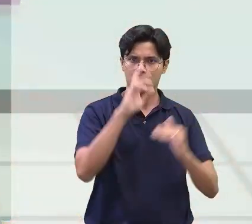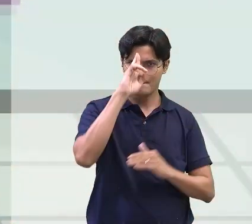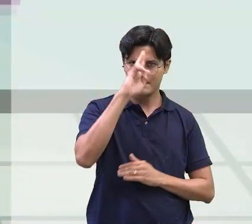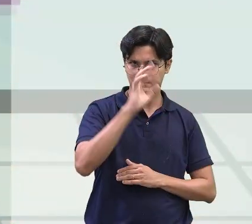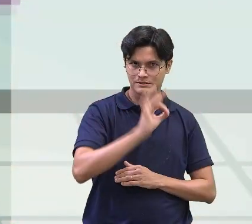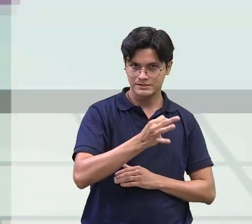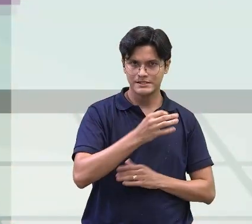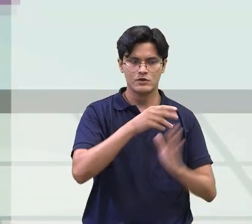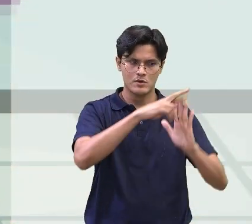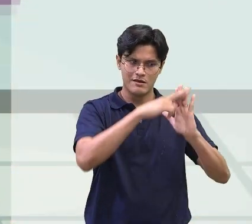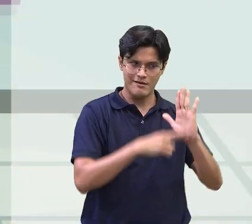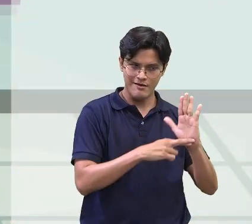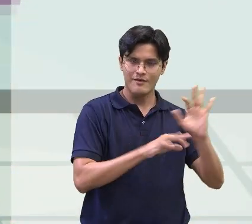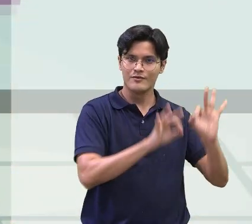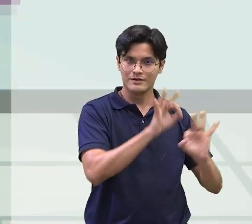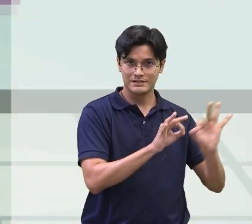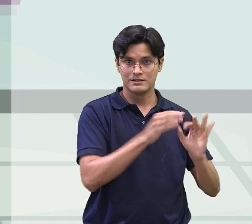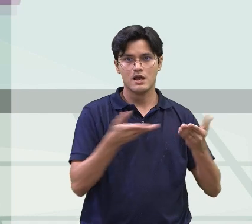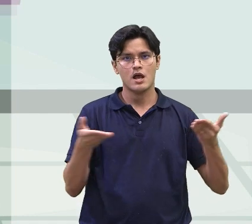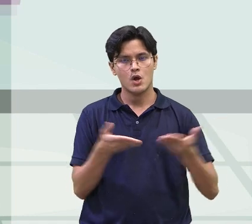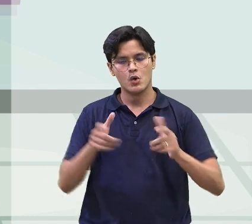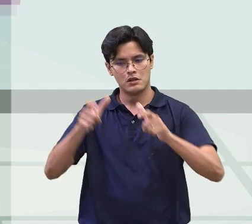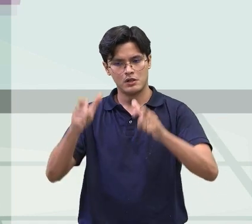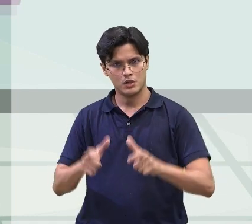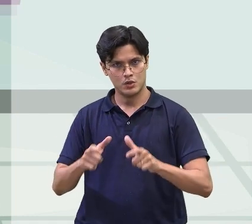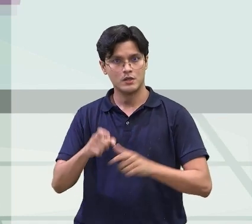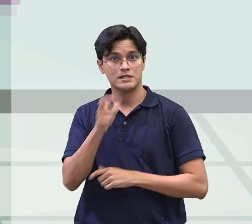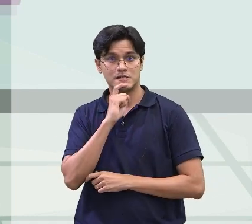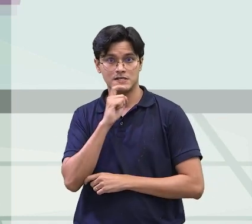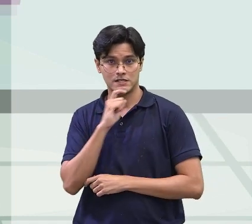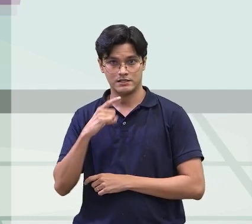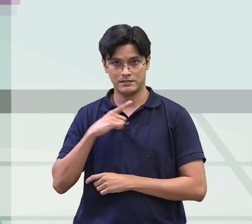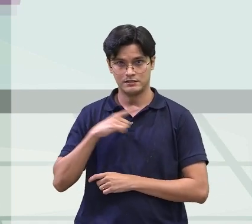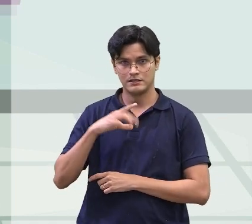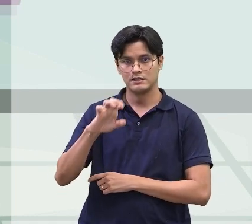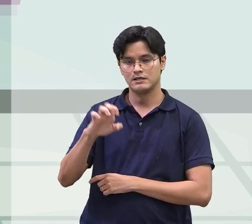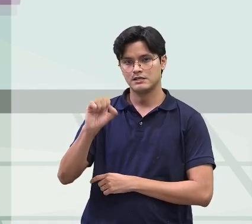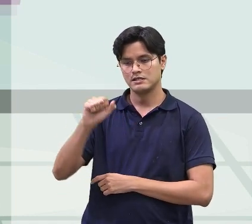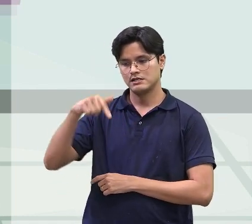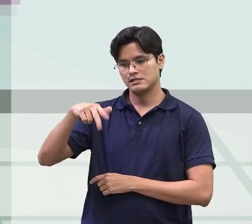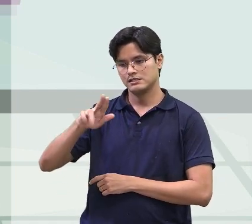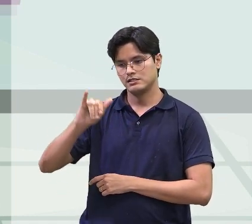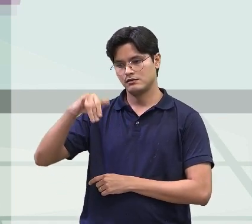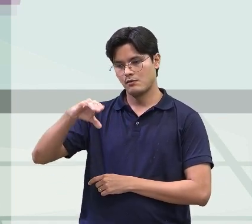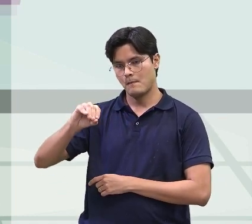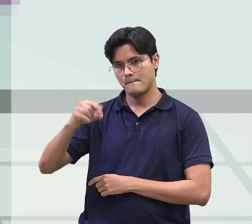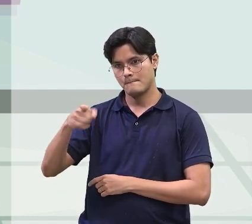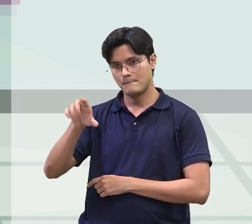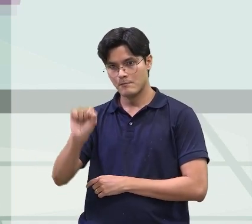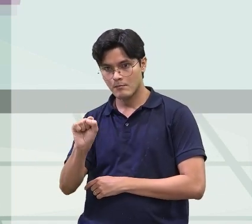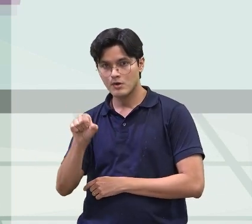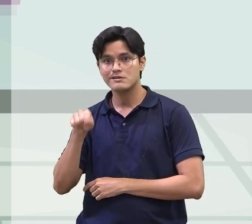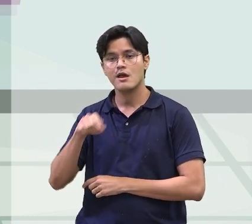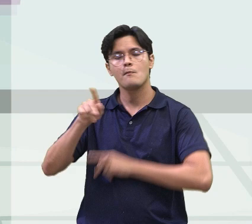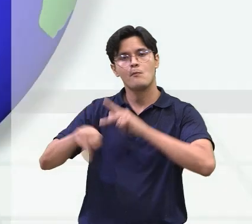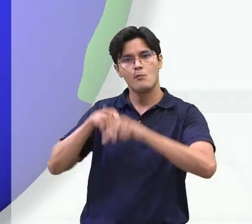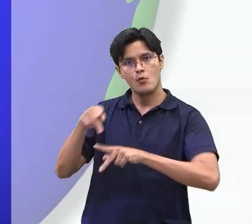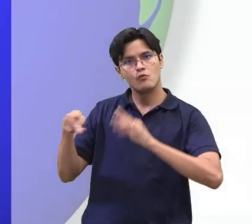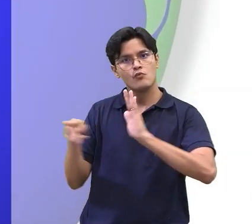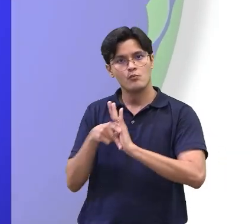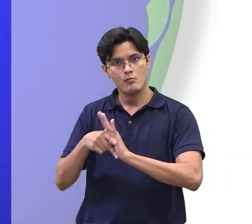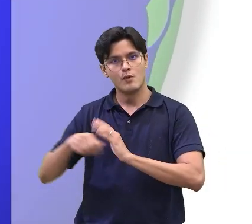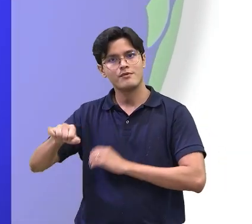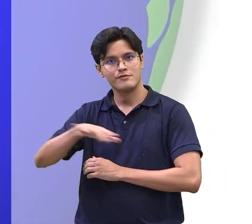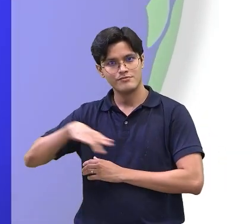Vamos agora para um lugar bem gelado, onde encontramos os esquimós ou inuites, que são um povo nativo das regiões árticas.